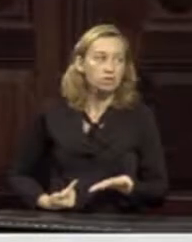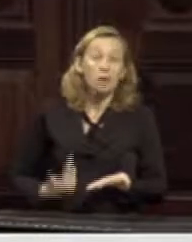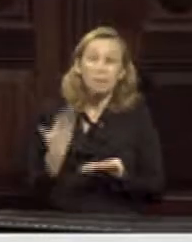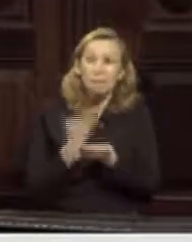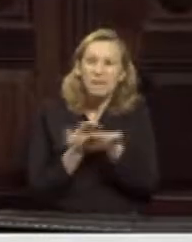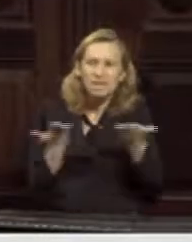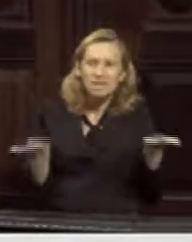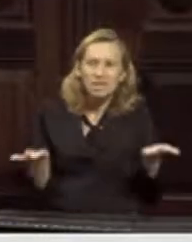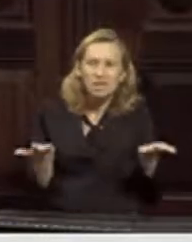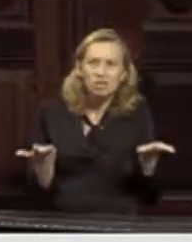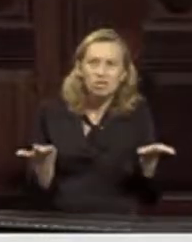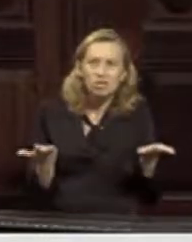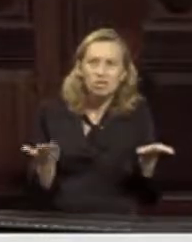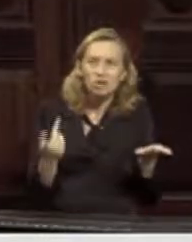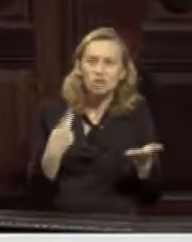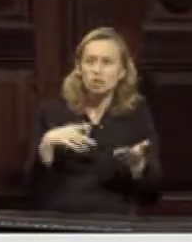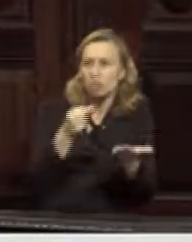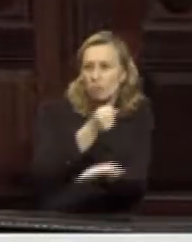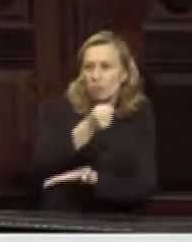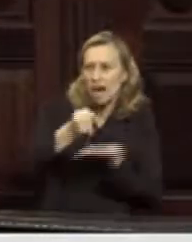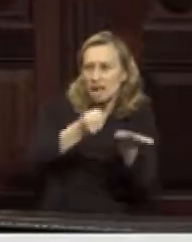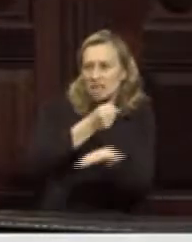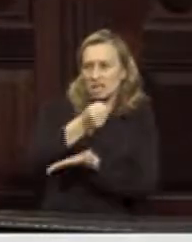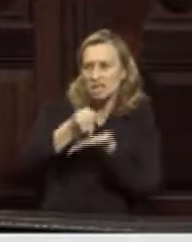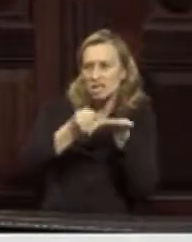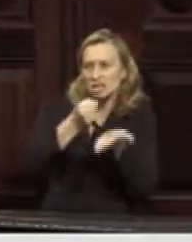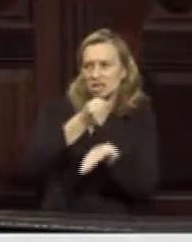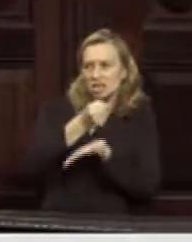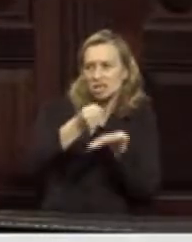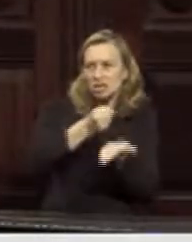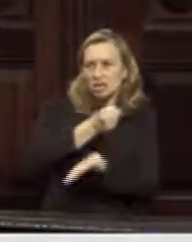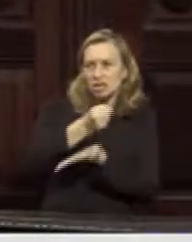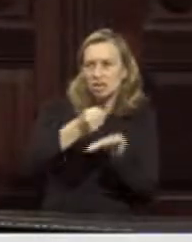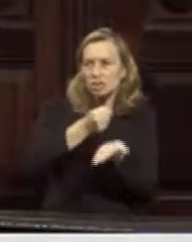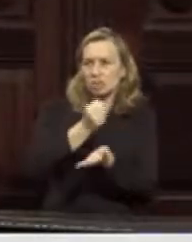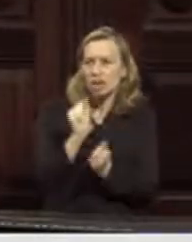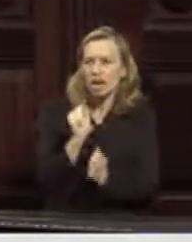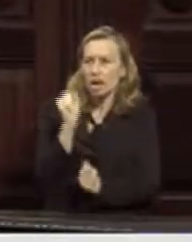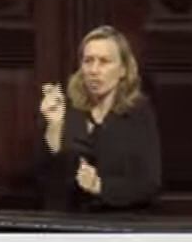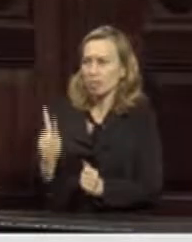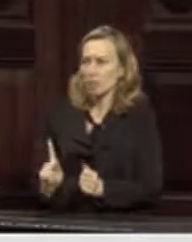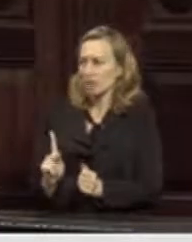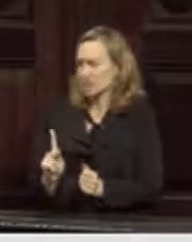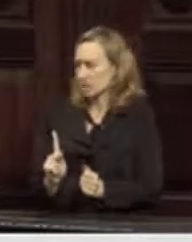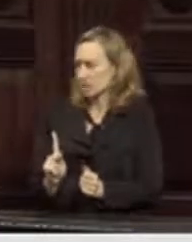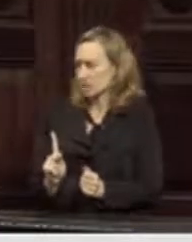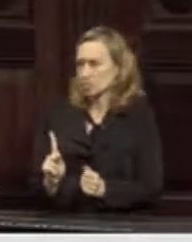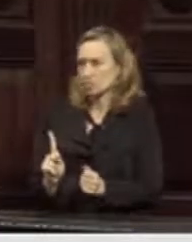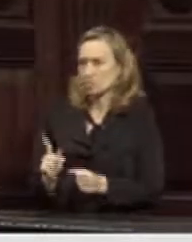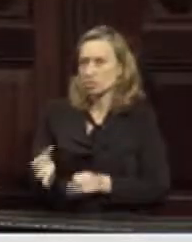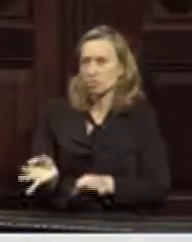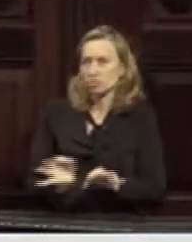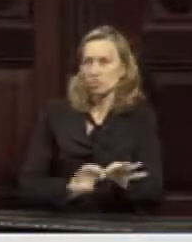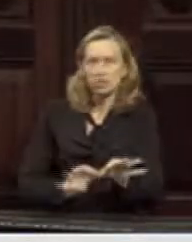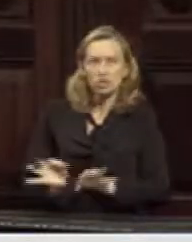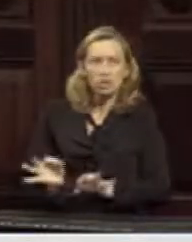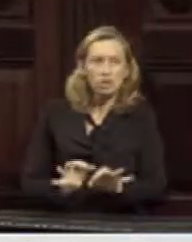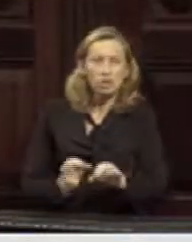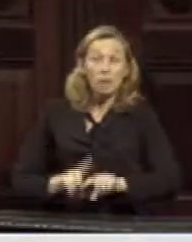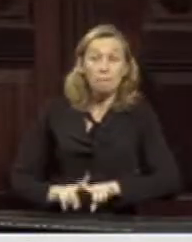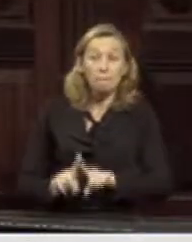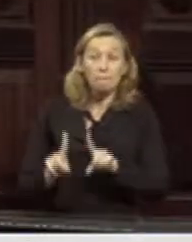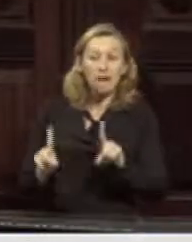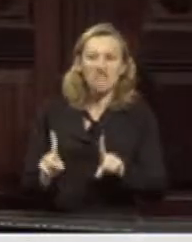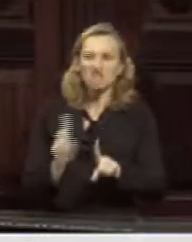perdeu a sua base de sustentação para a aprovação dos seus projetos, mas não